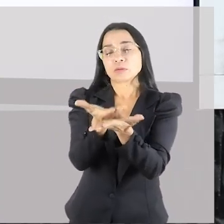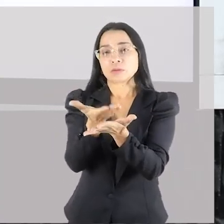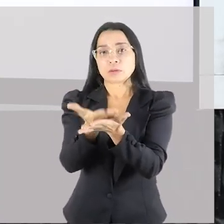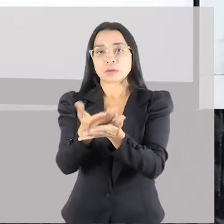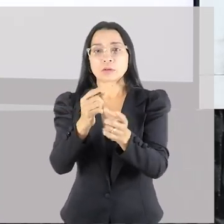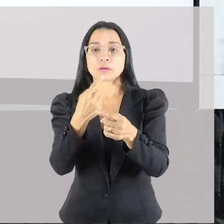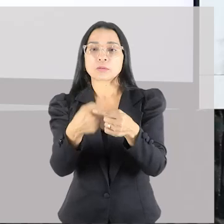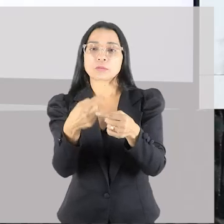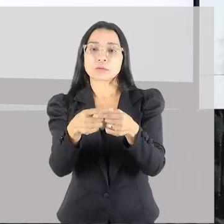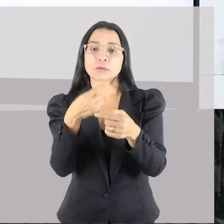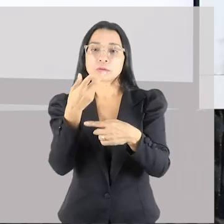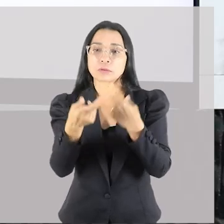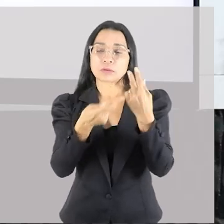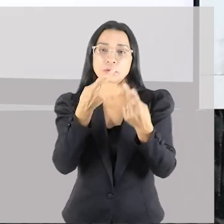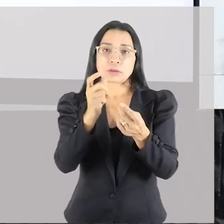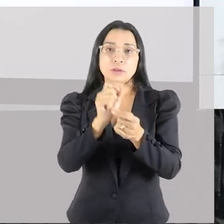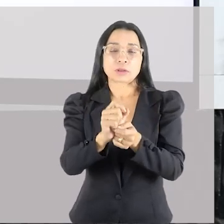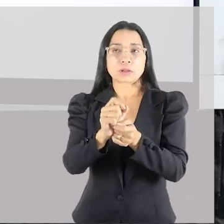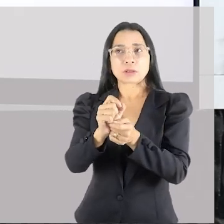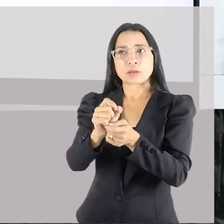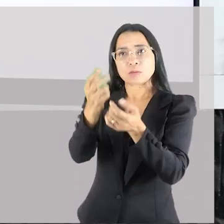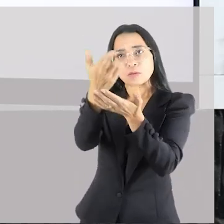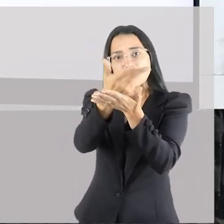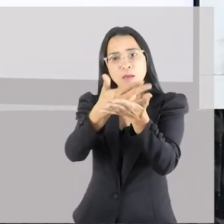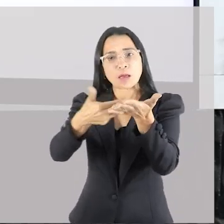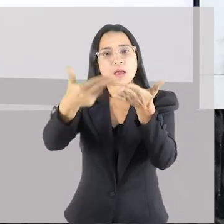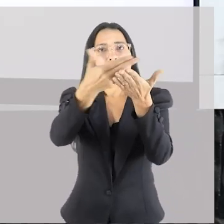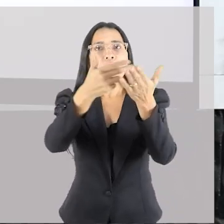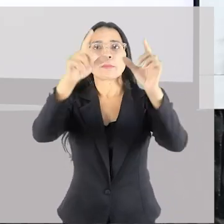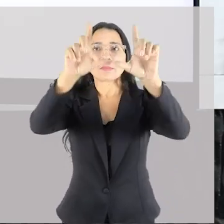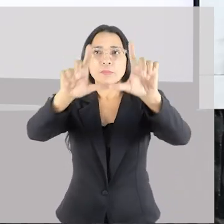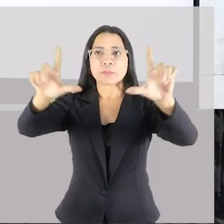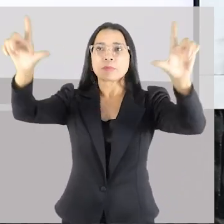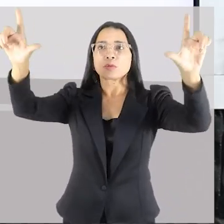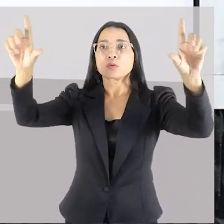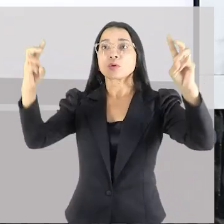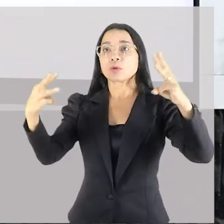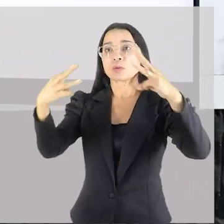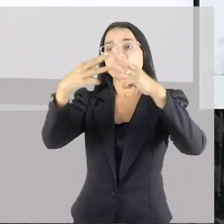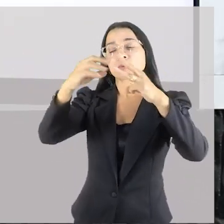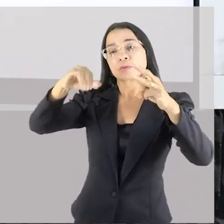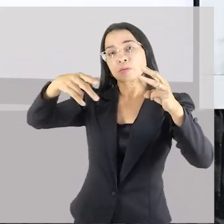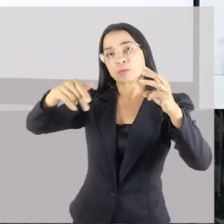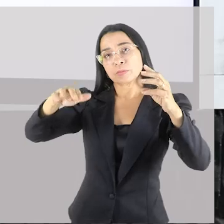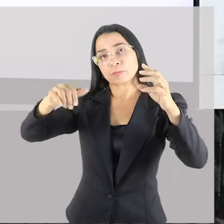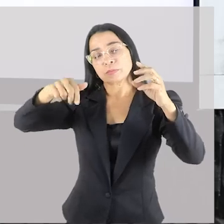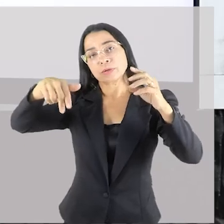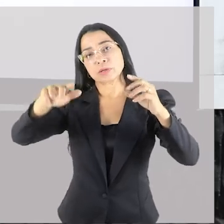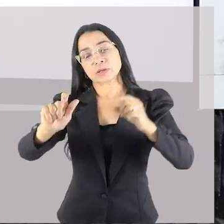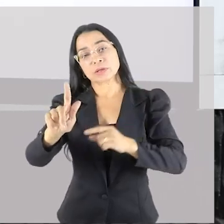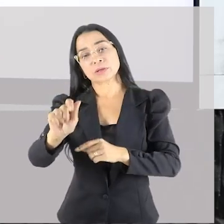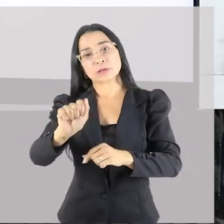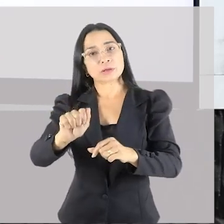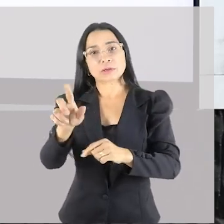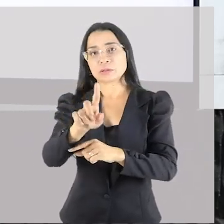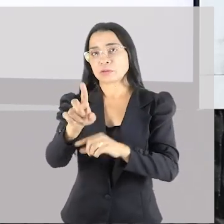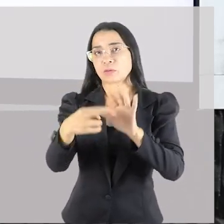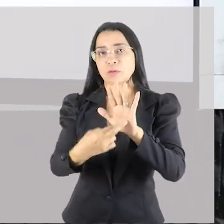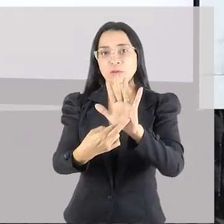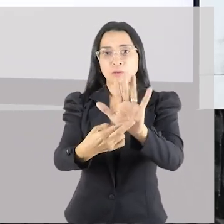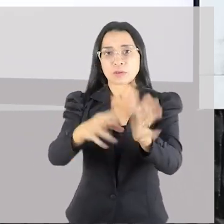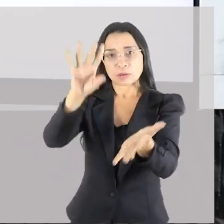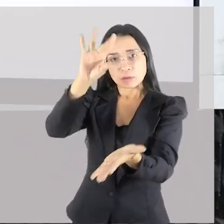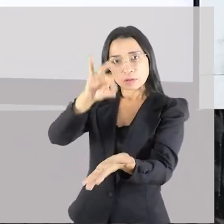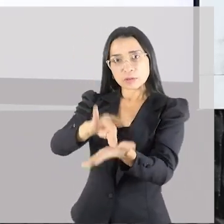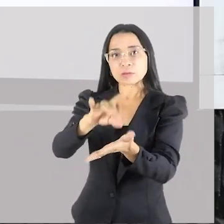que eu estou dizendo que aquela pintura que está lá no Museu do Ipiranga em São Paulo, ela não representa de